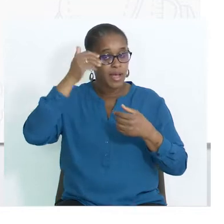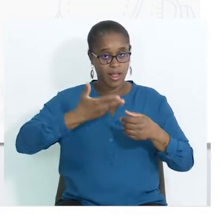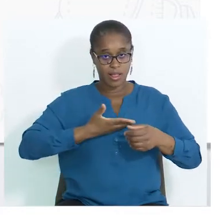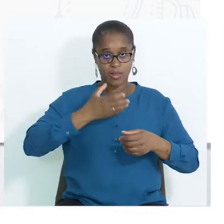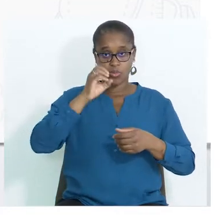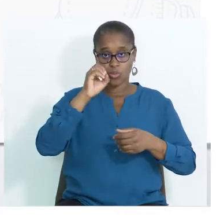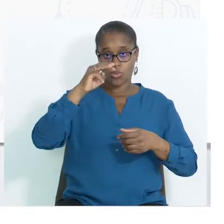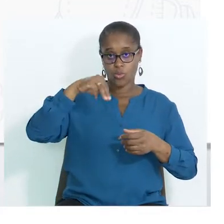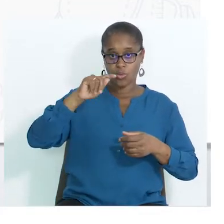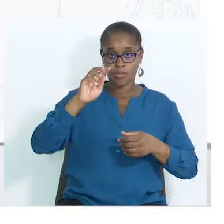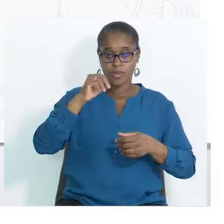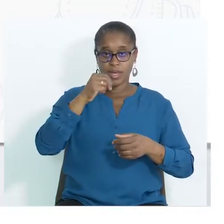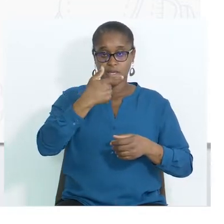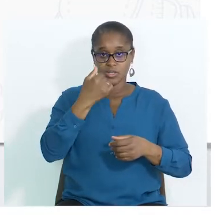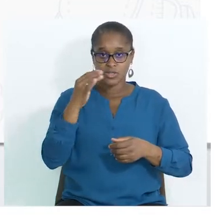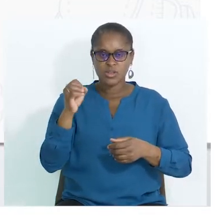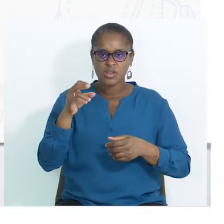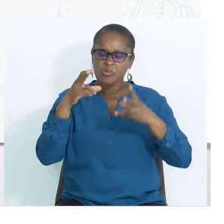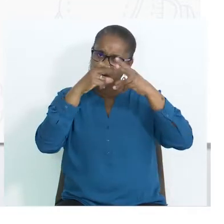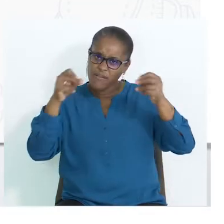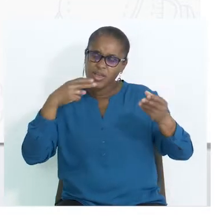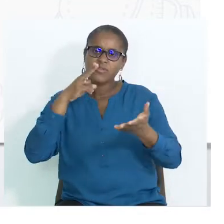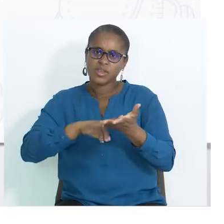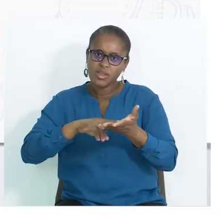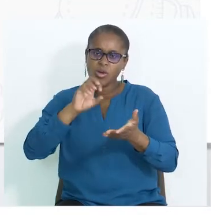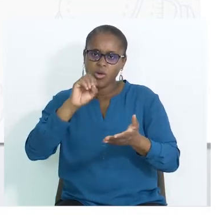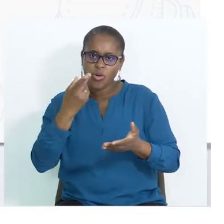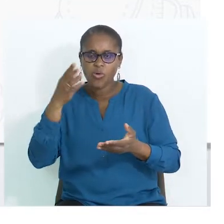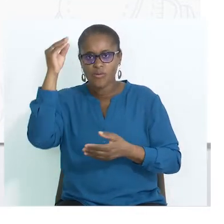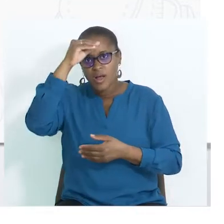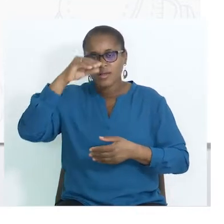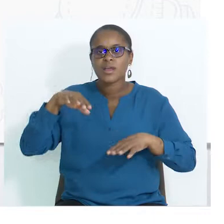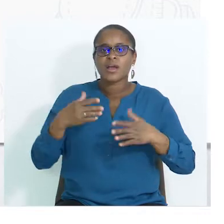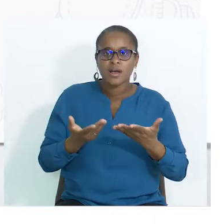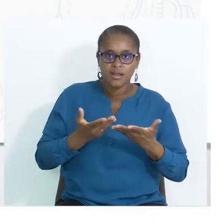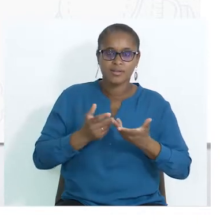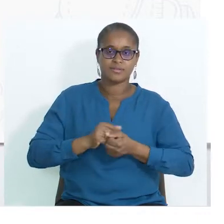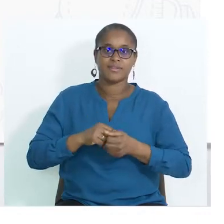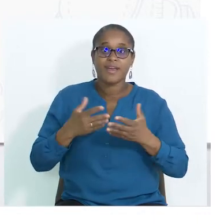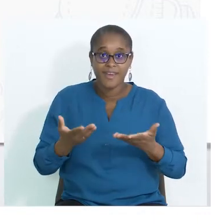doméstico é uma afirmação verdadeira ou falsa é